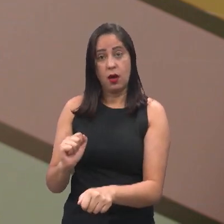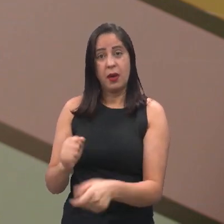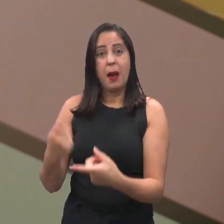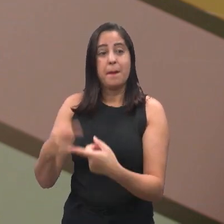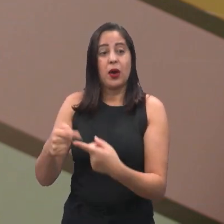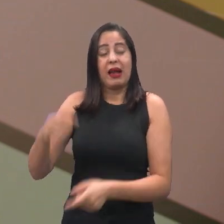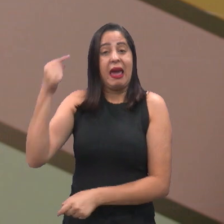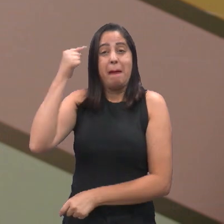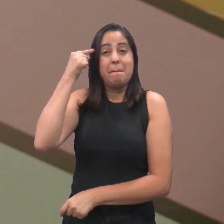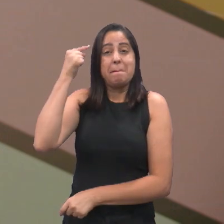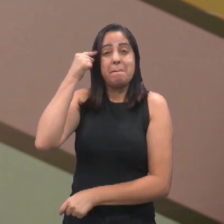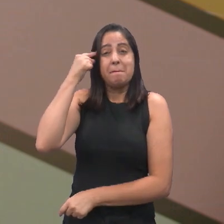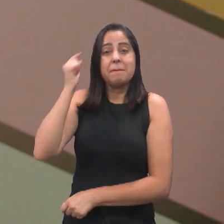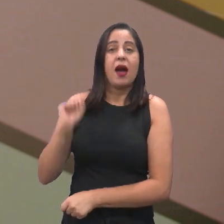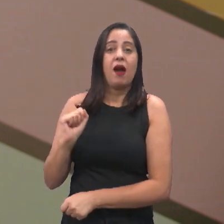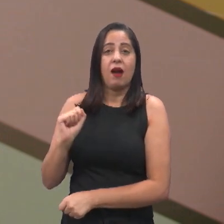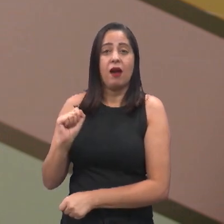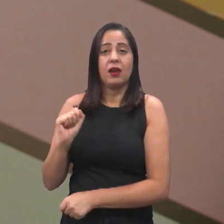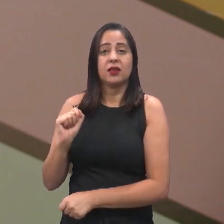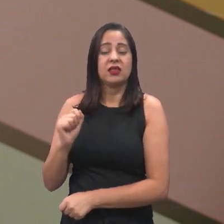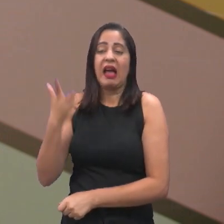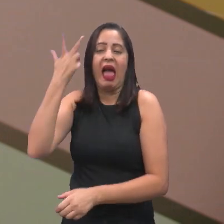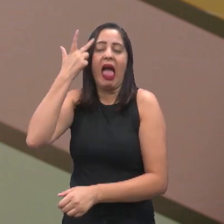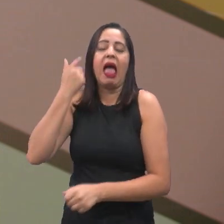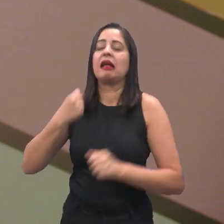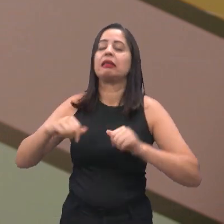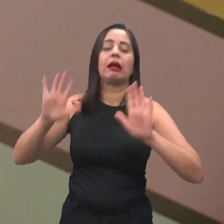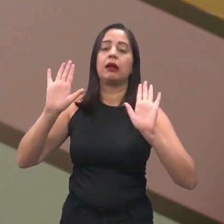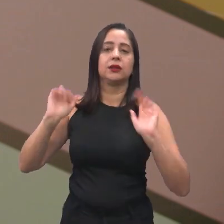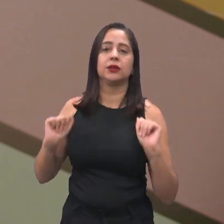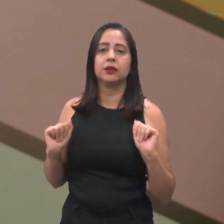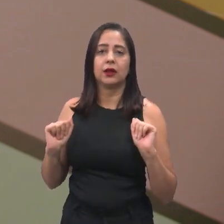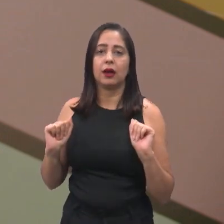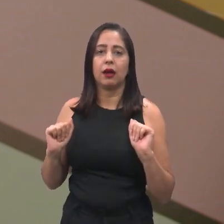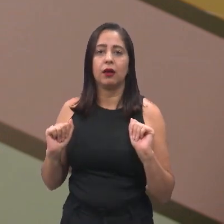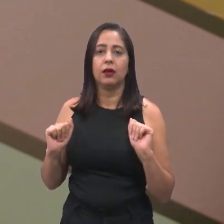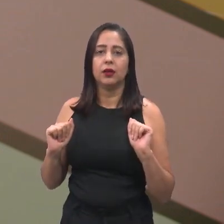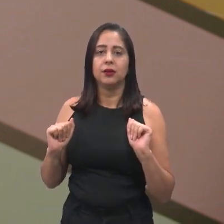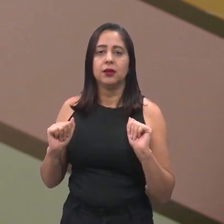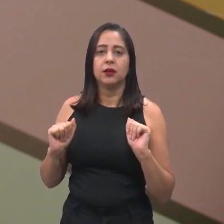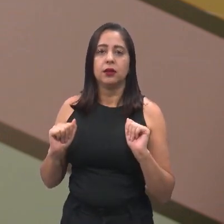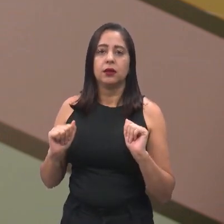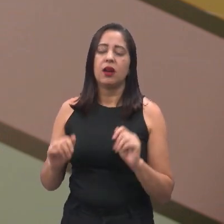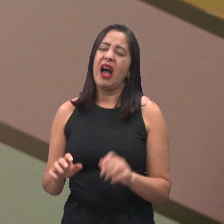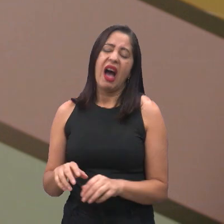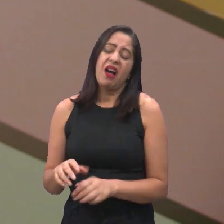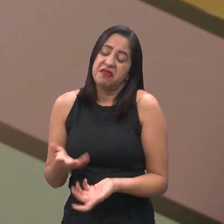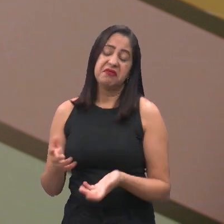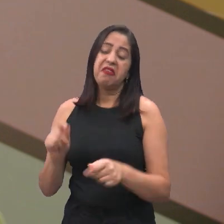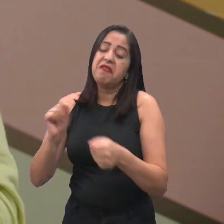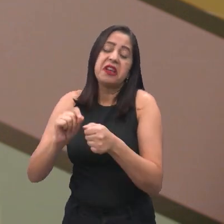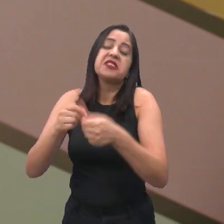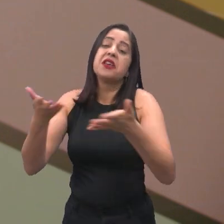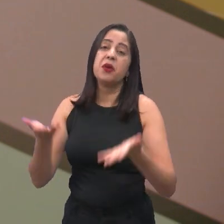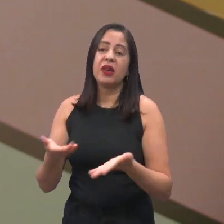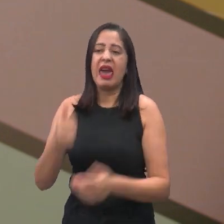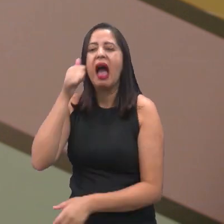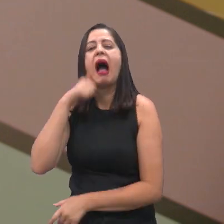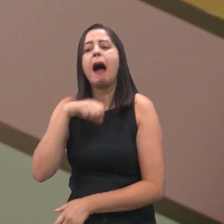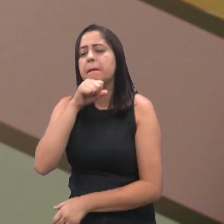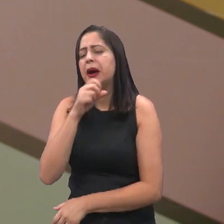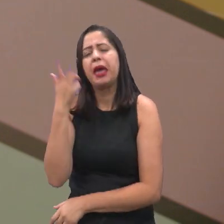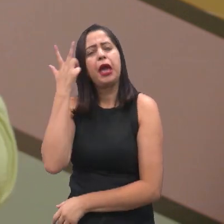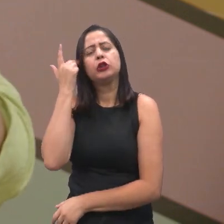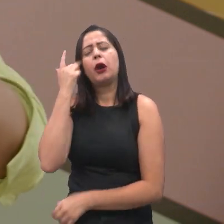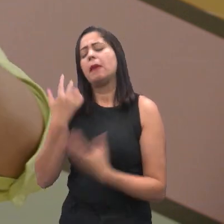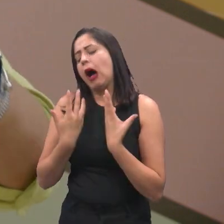cenário é esperado, é natural. Entendi. É isso que tem que ser feito, é assim mesmo. Mães são cansadas, é isso